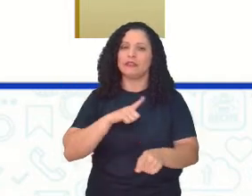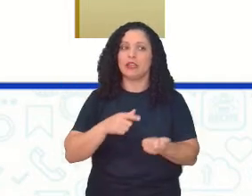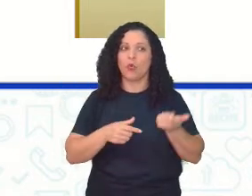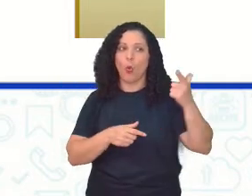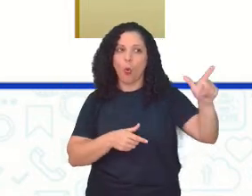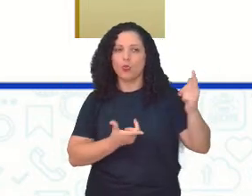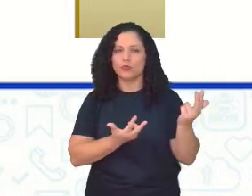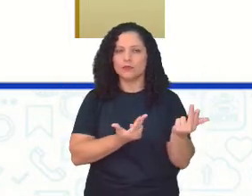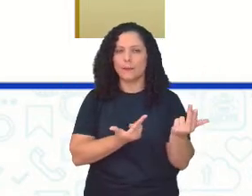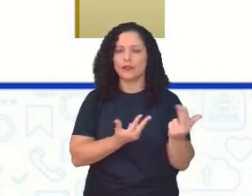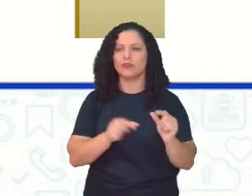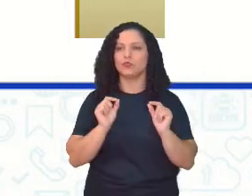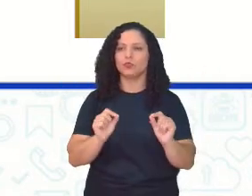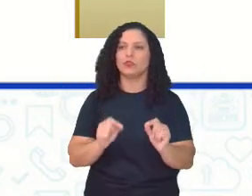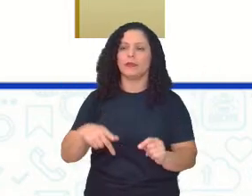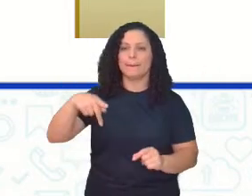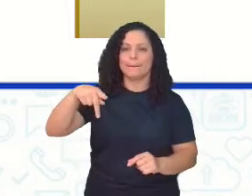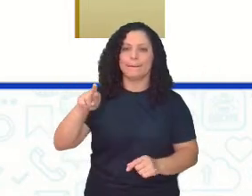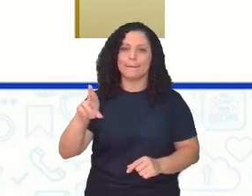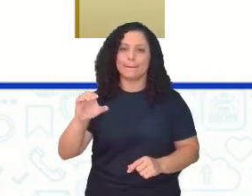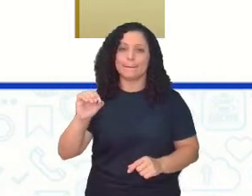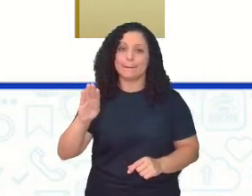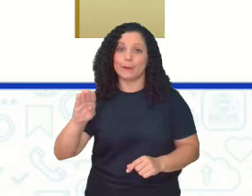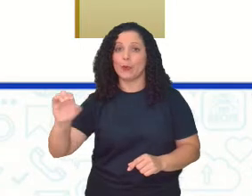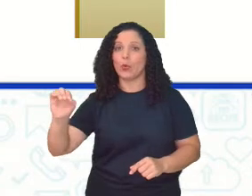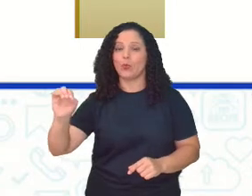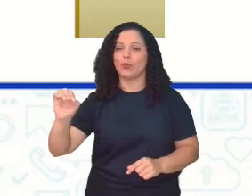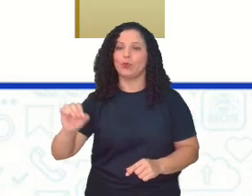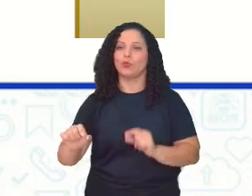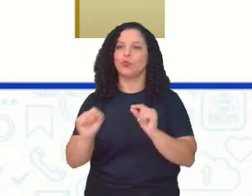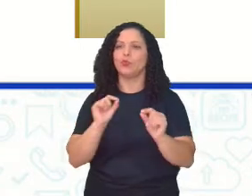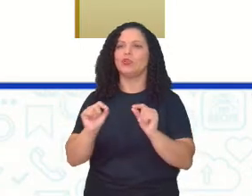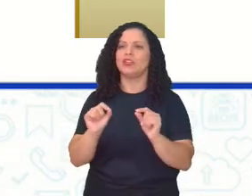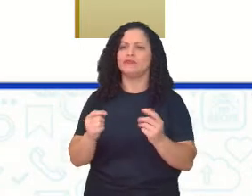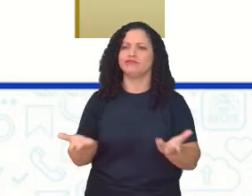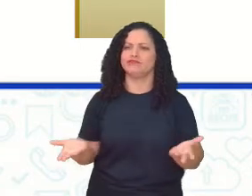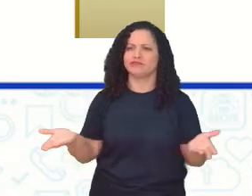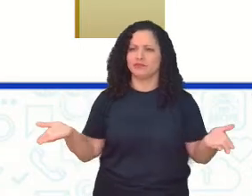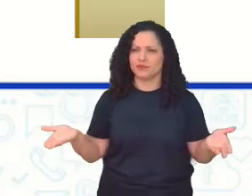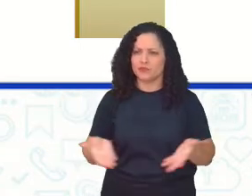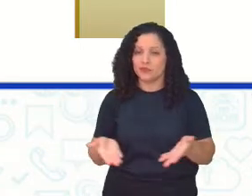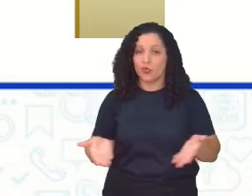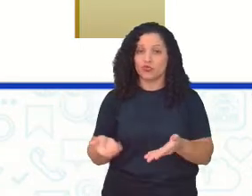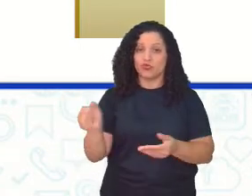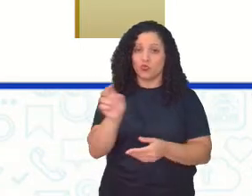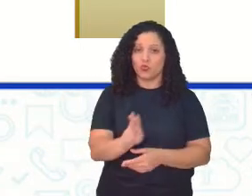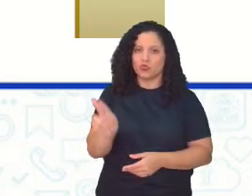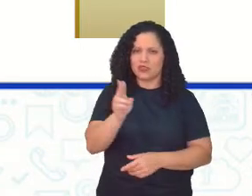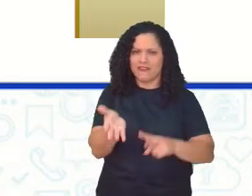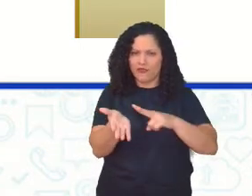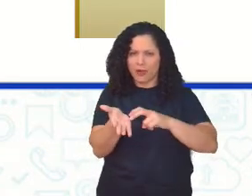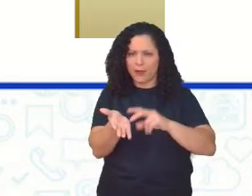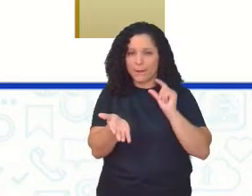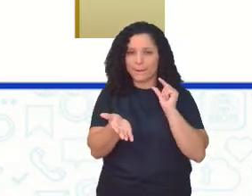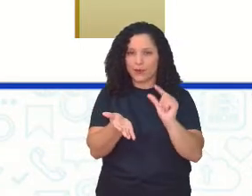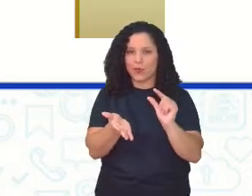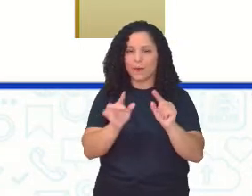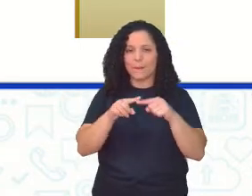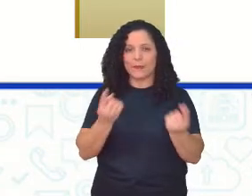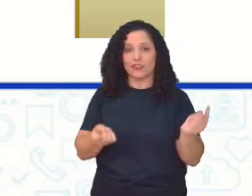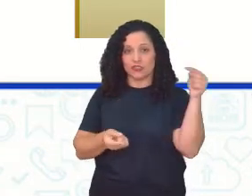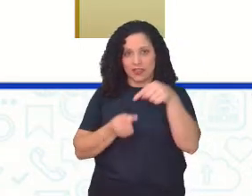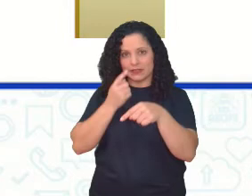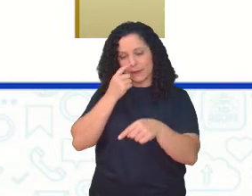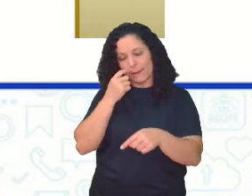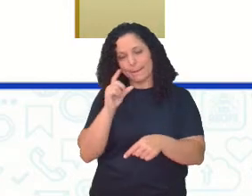palavra probo, embora muito pronunciada, não se faz tão presente no nosso vocabulário, mas ela é sinônimo